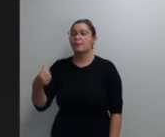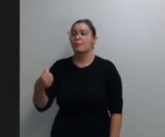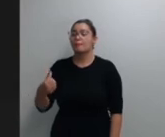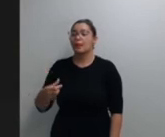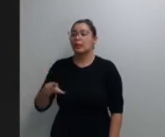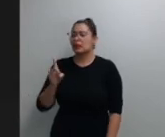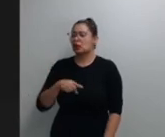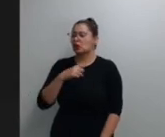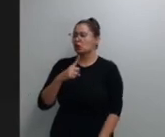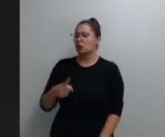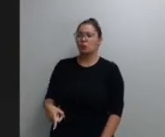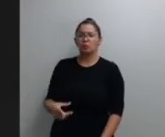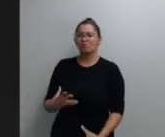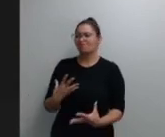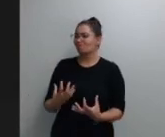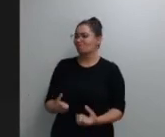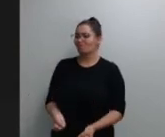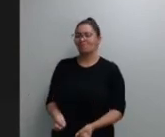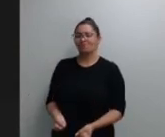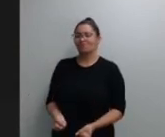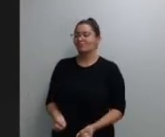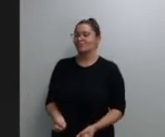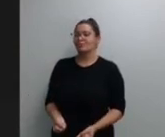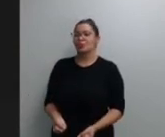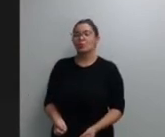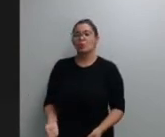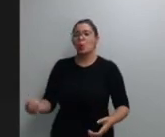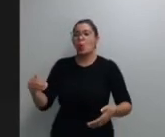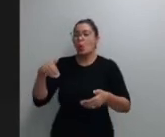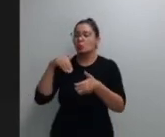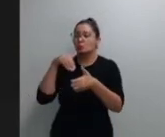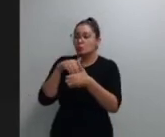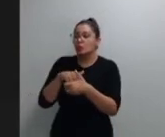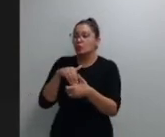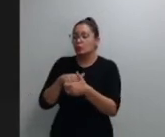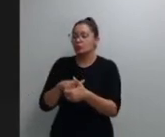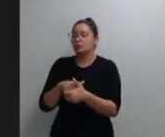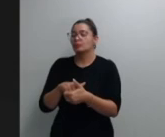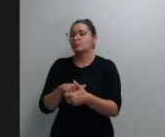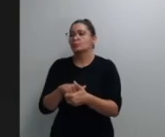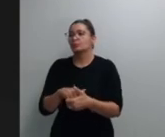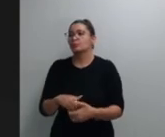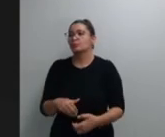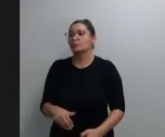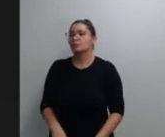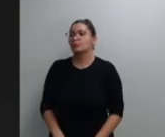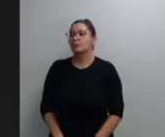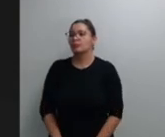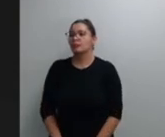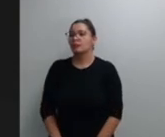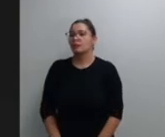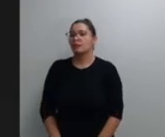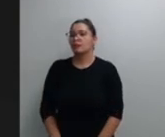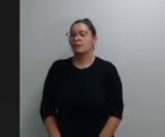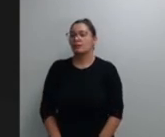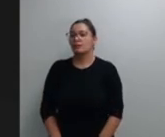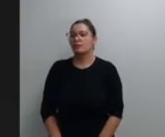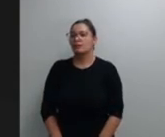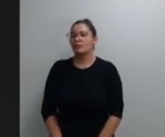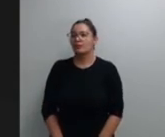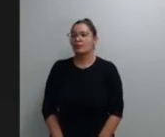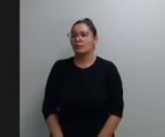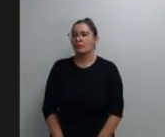provimentar agrava interna nos termos do voto do relator eu ainda posso avagar senhor presidente